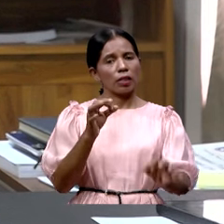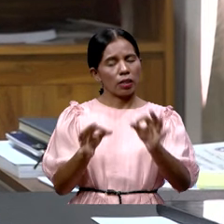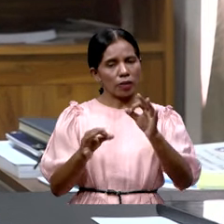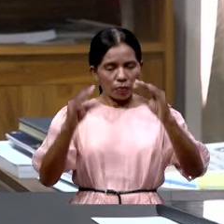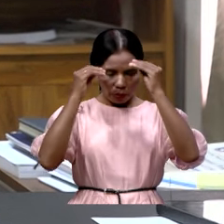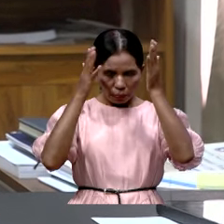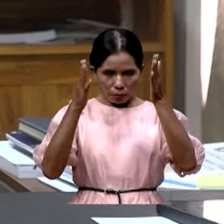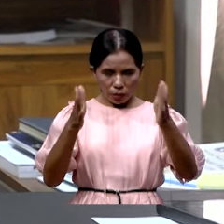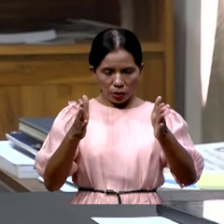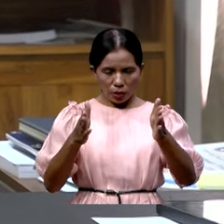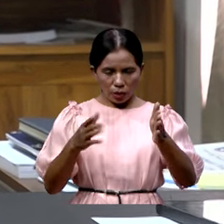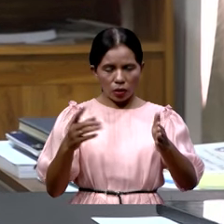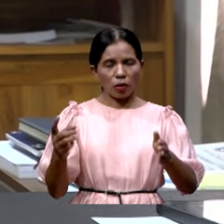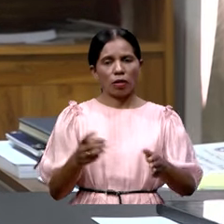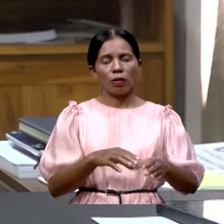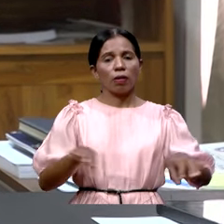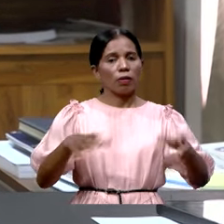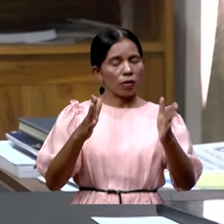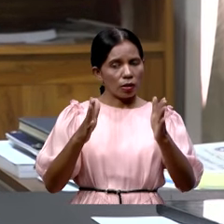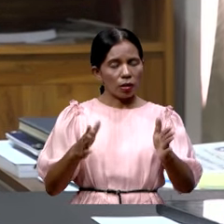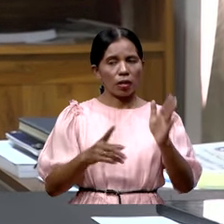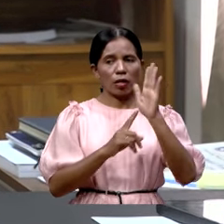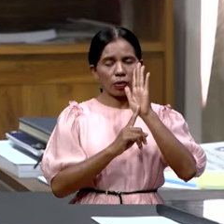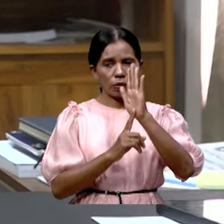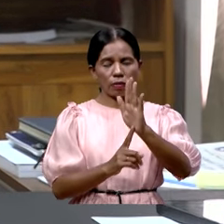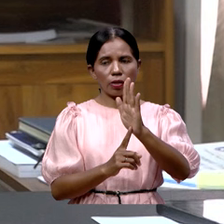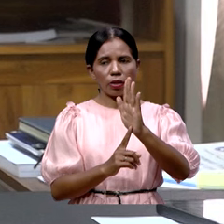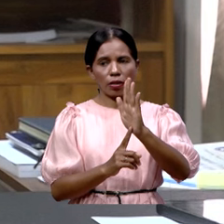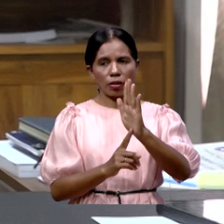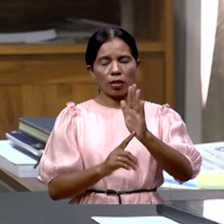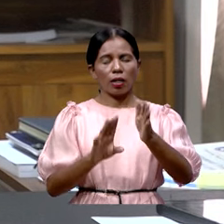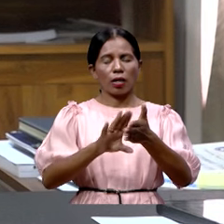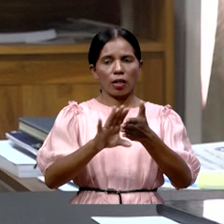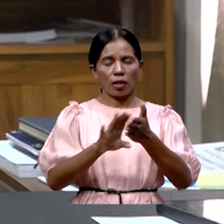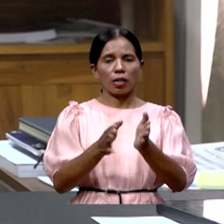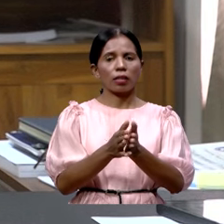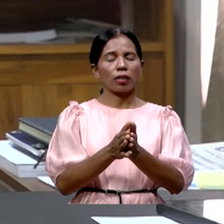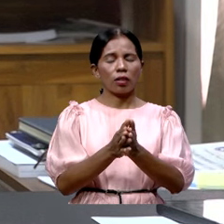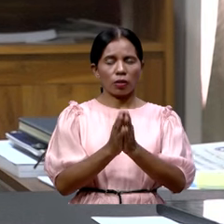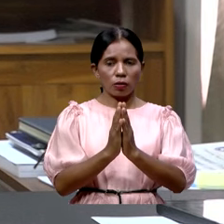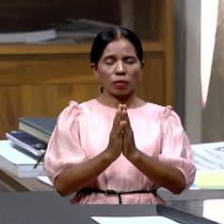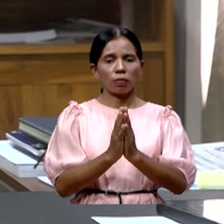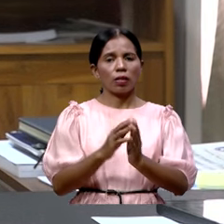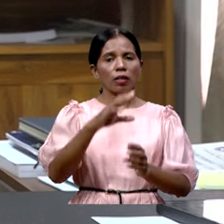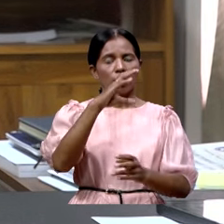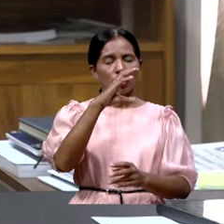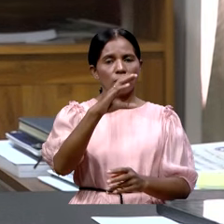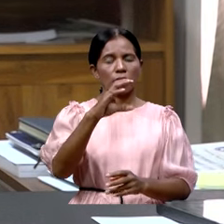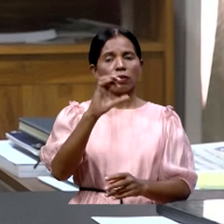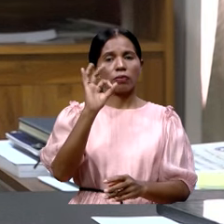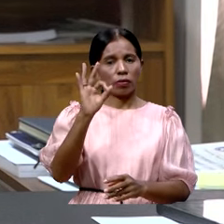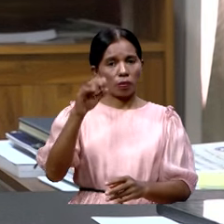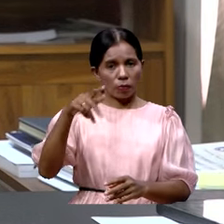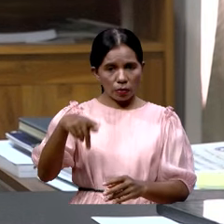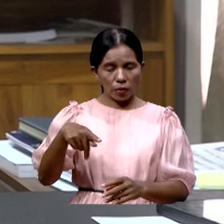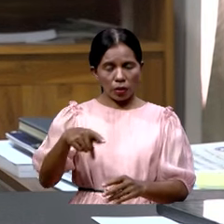ou funcionário permanente atau fali pedido mai comissão função pública e